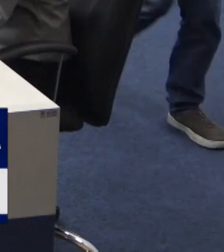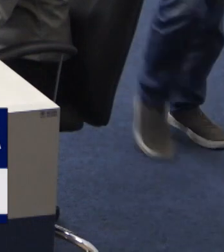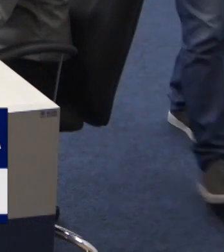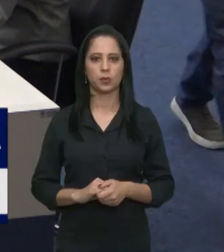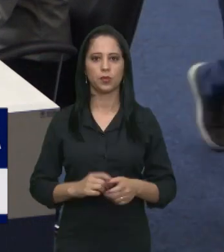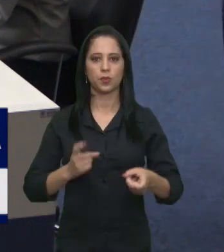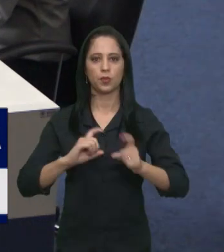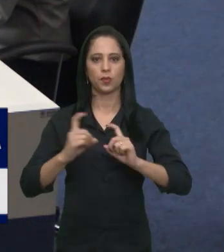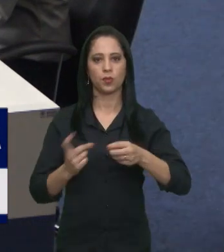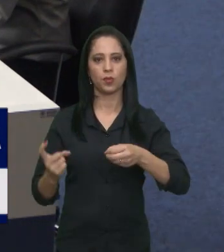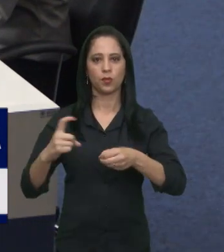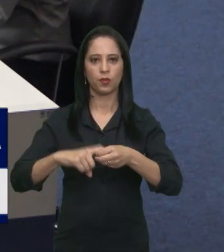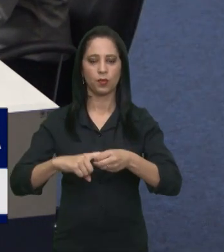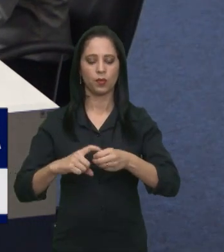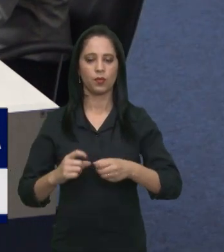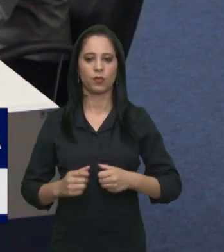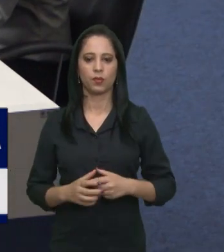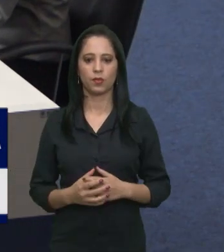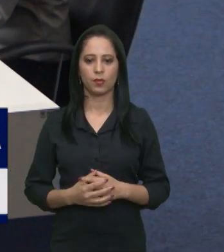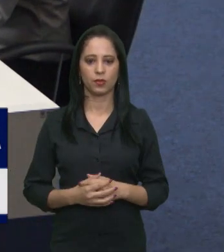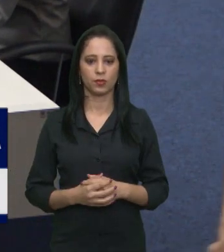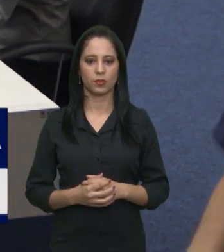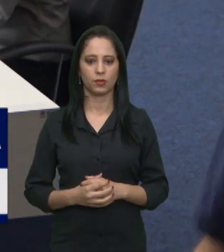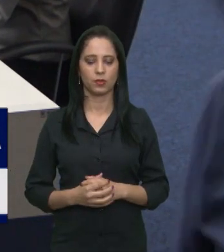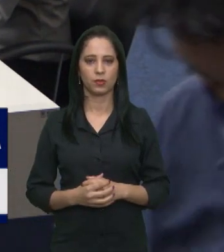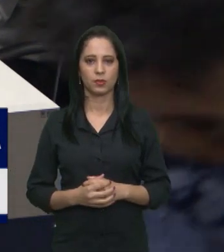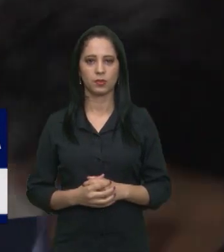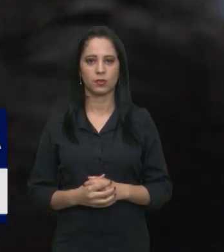Reaberta a presente sessão.